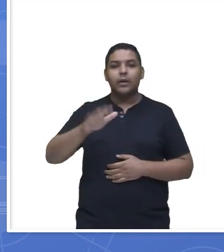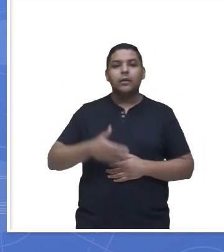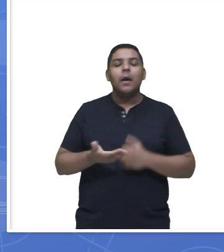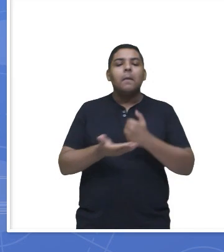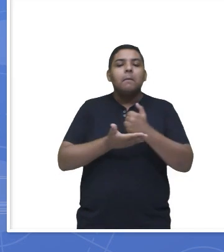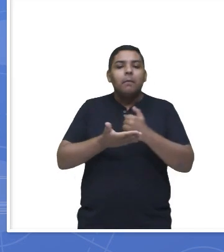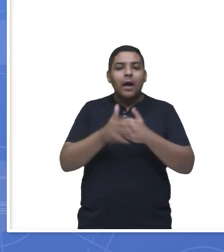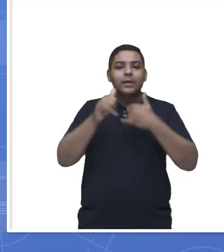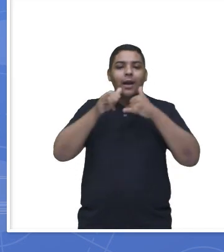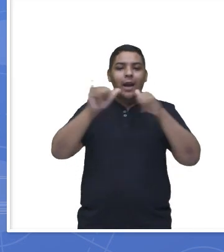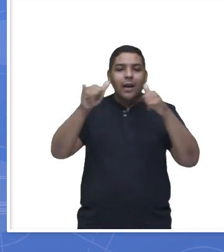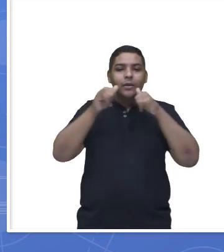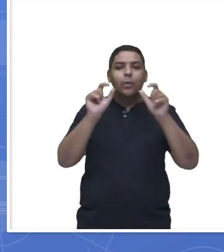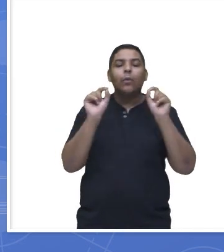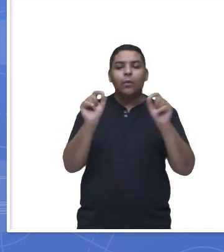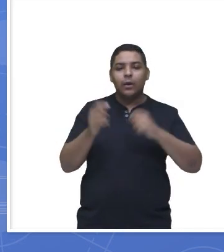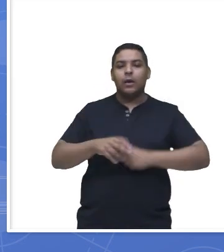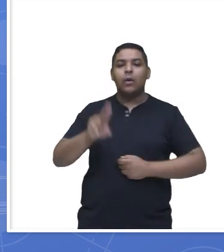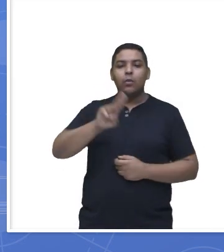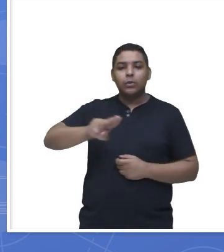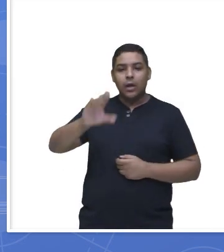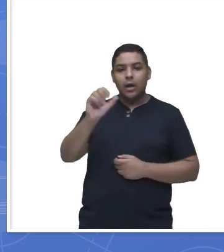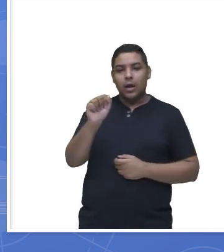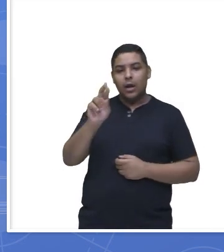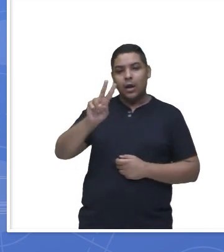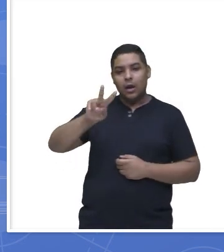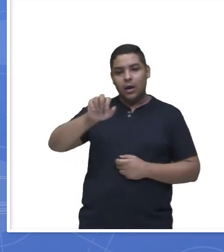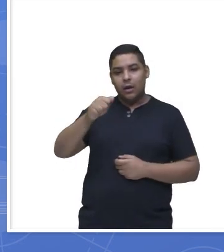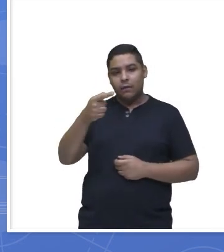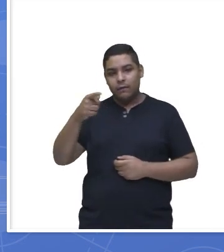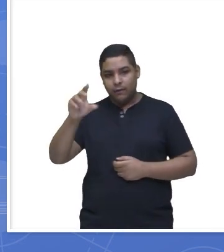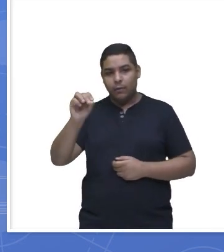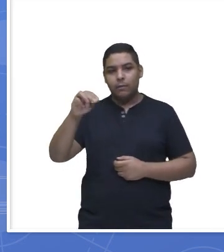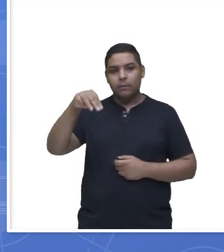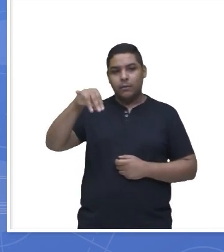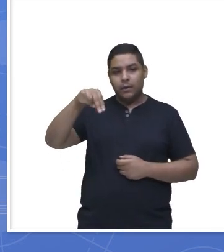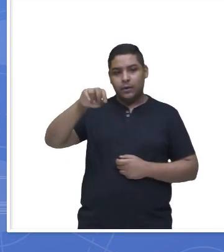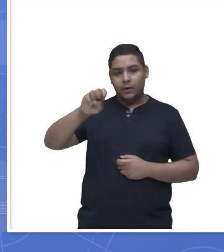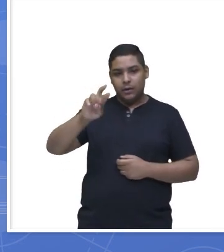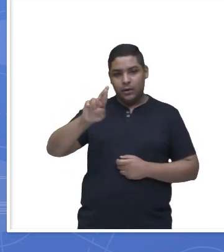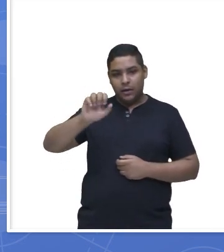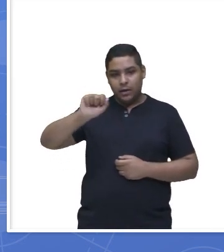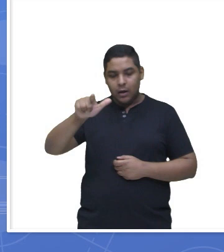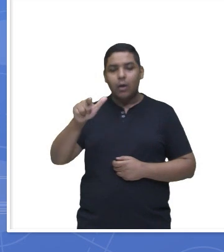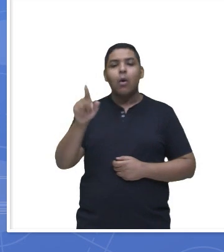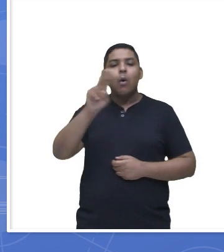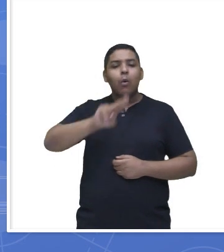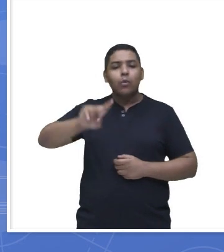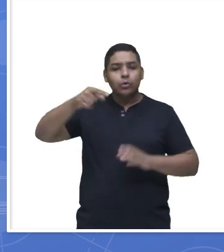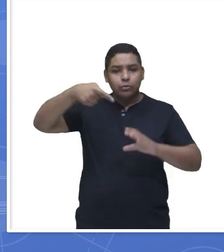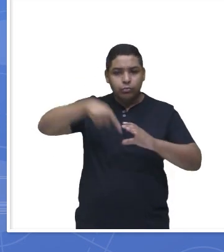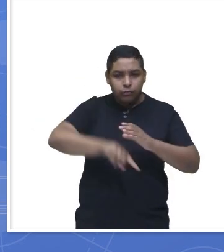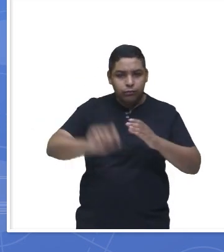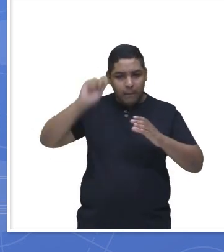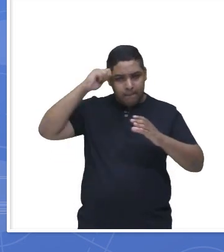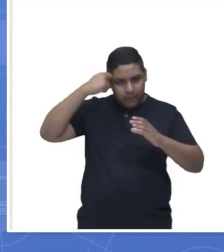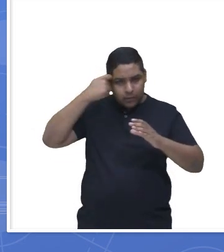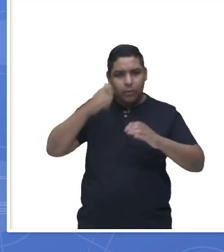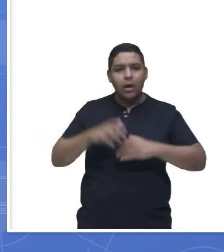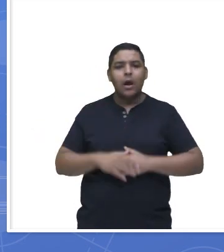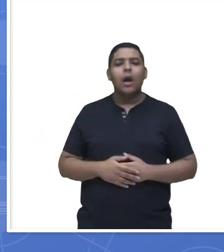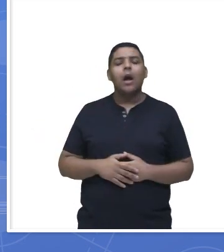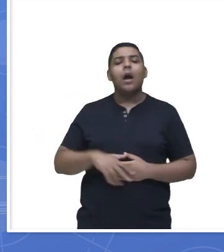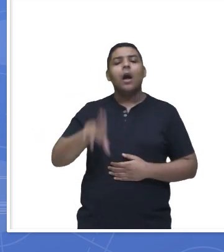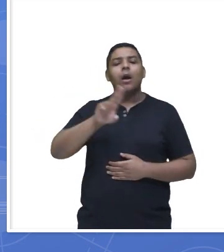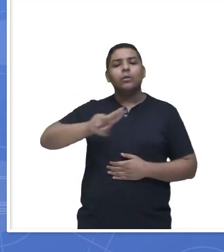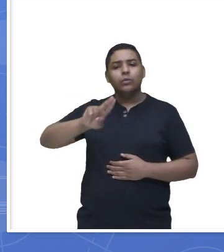carvão mineral. Até hoje, mesmo com a ampliação do uso de petróleo, da energia hidrelétrica e das